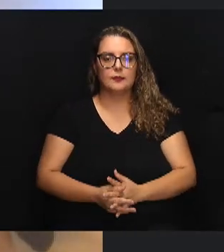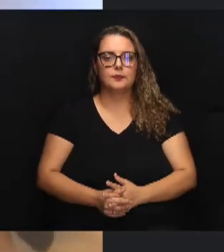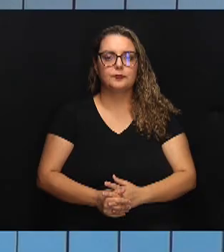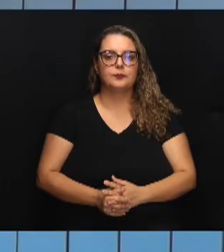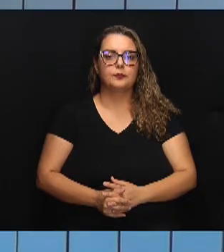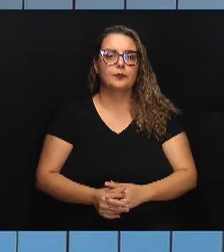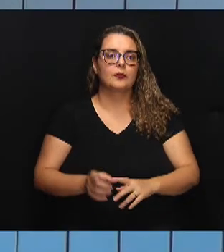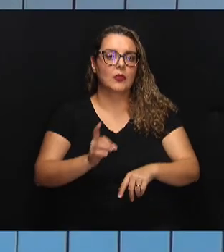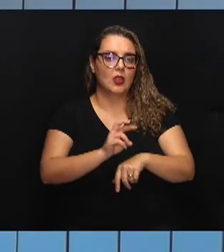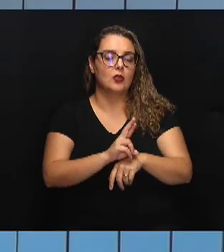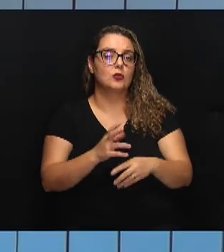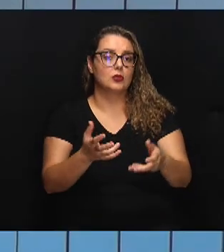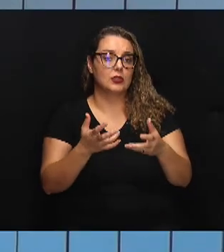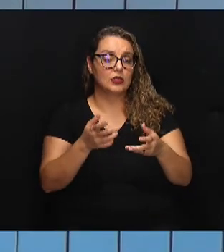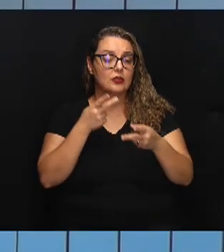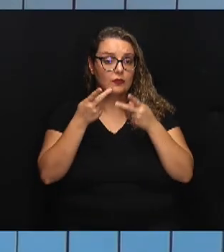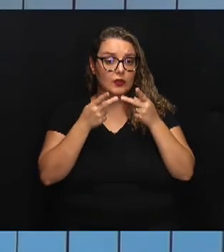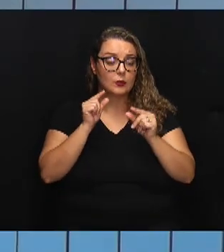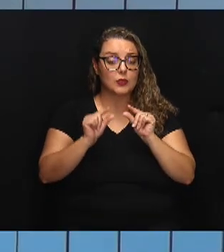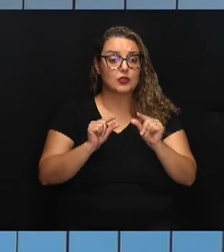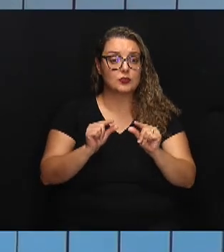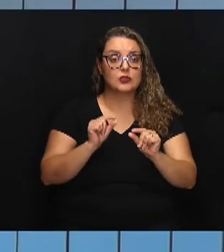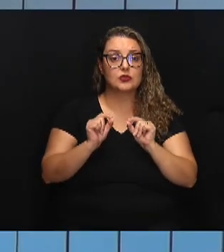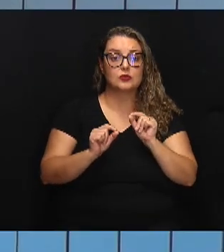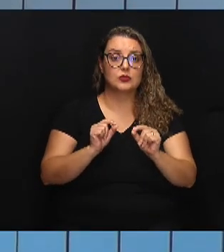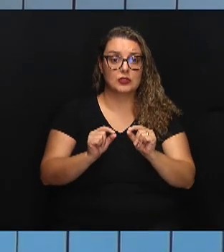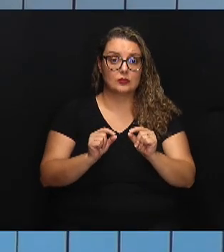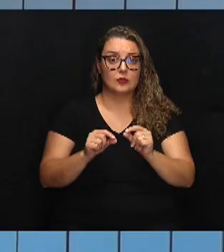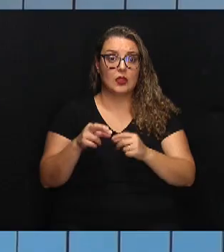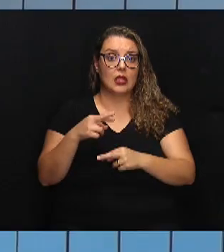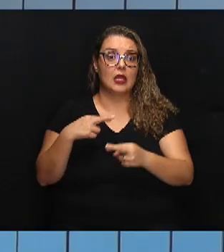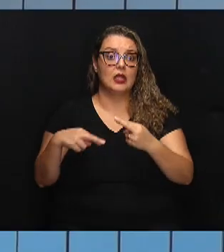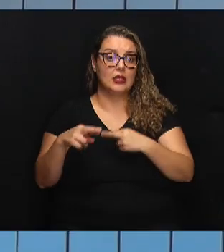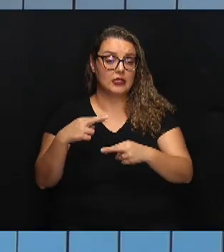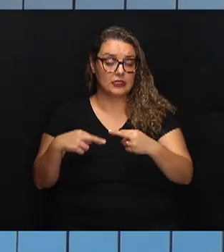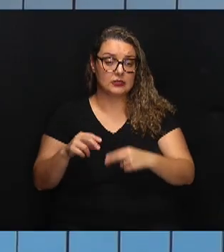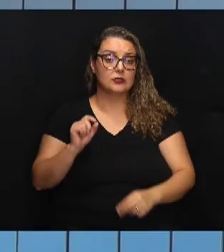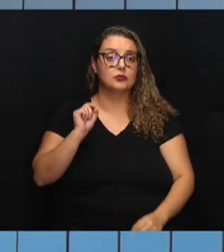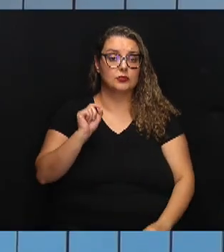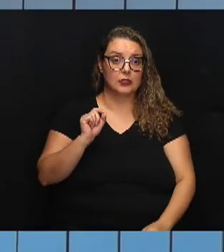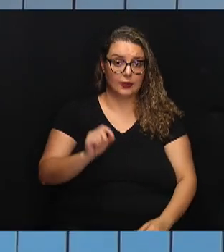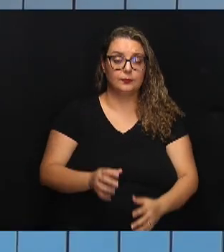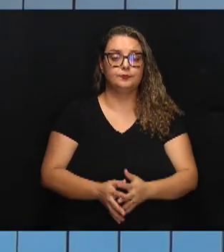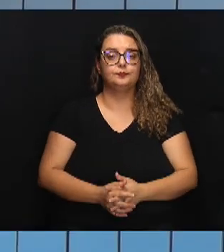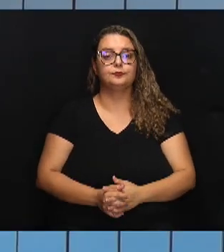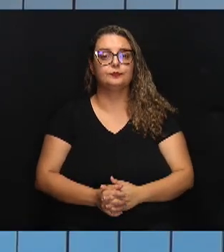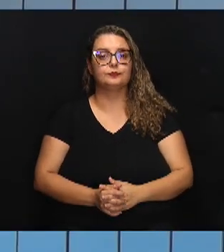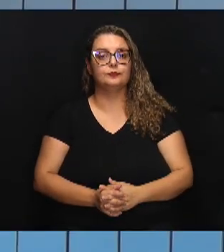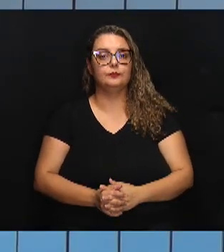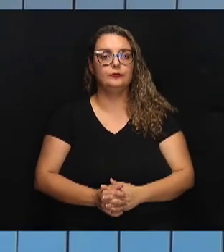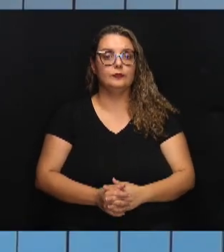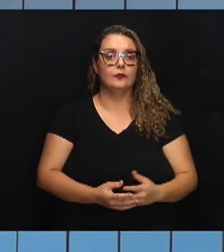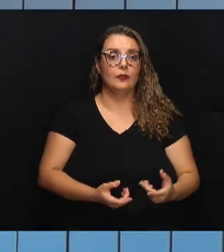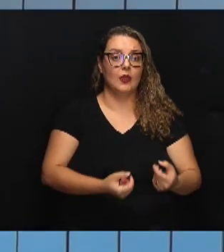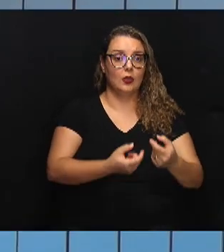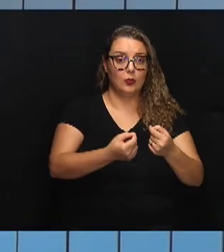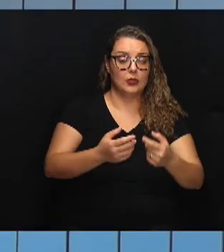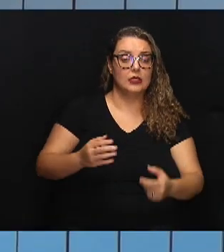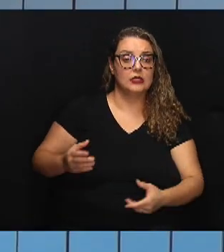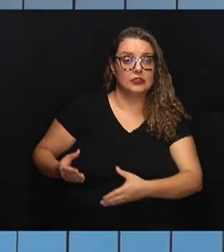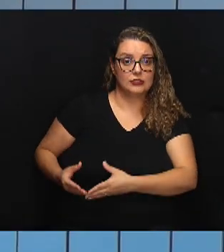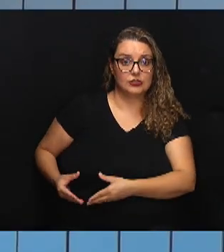Doutora, queria que a gente falasse um pouquinho sobre a relação entre o câncer de pâncreas